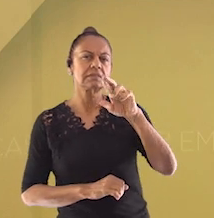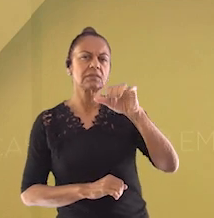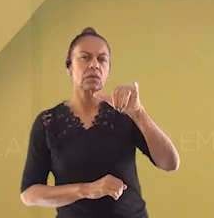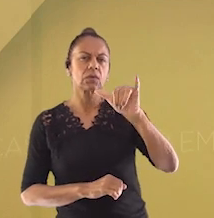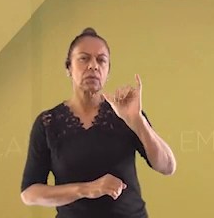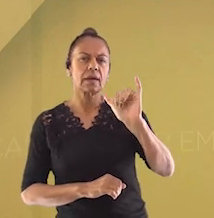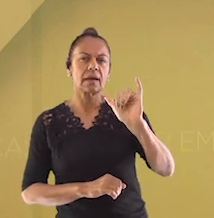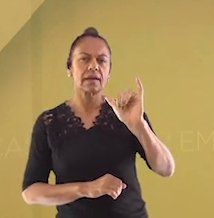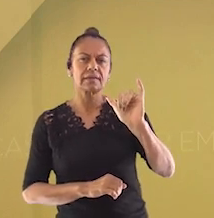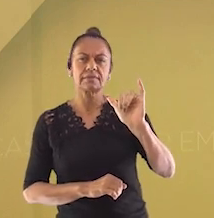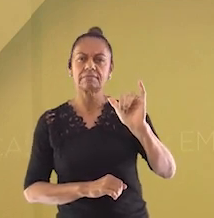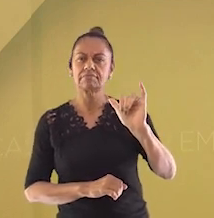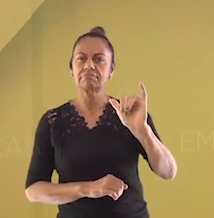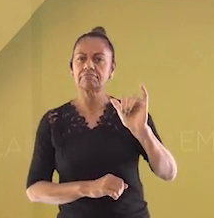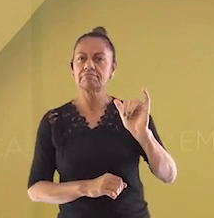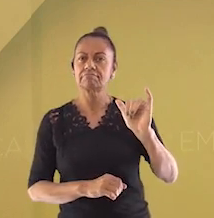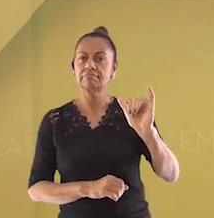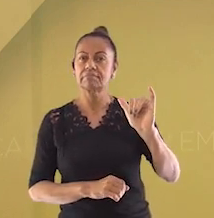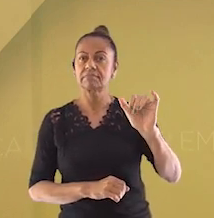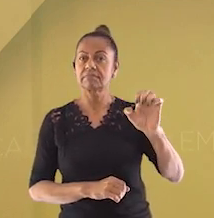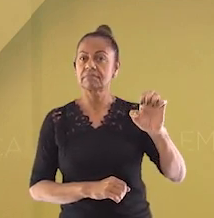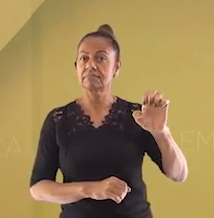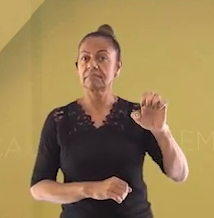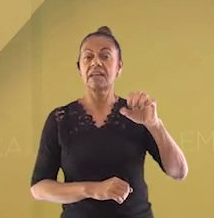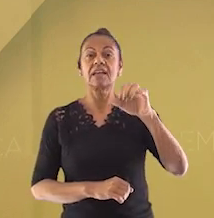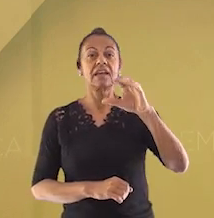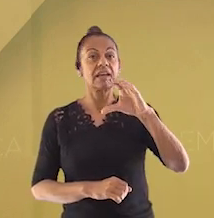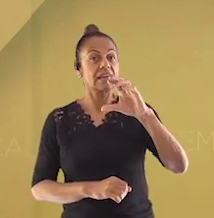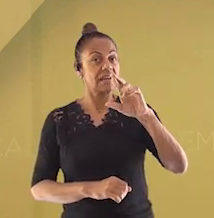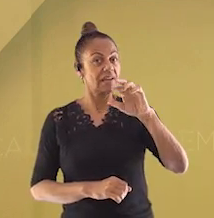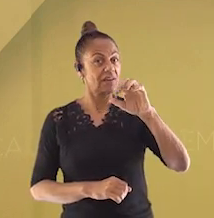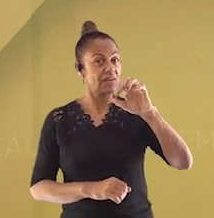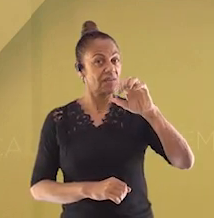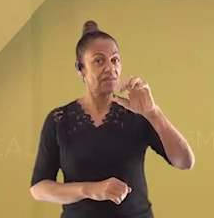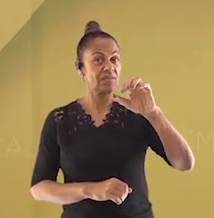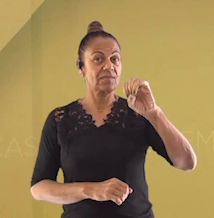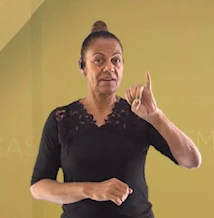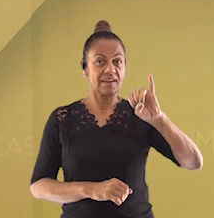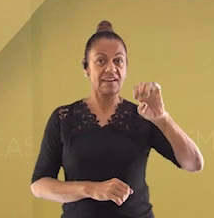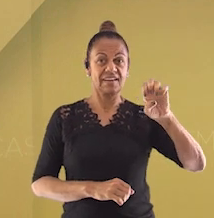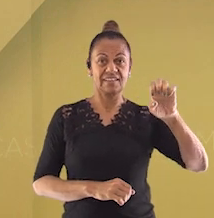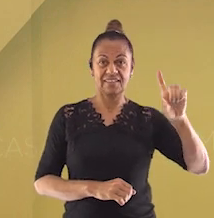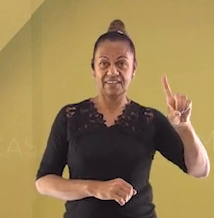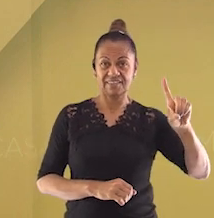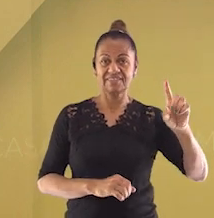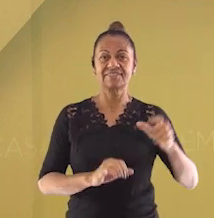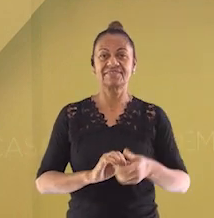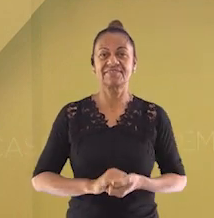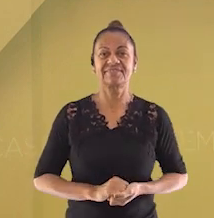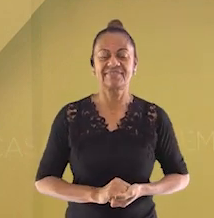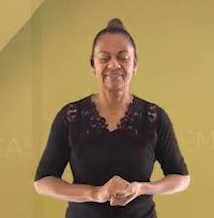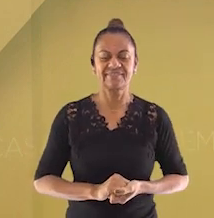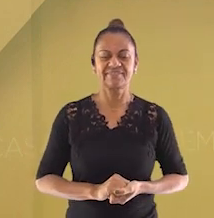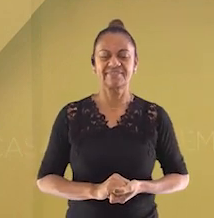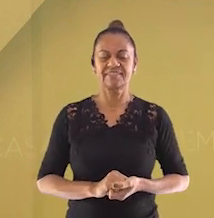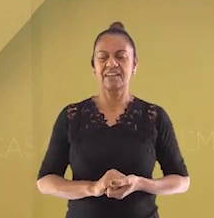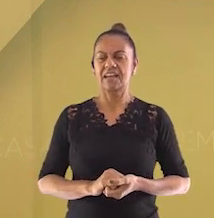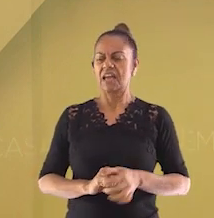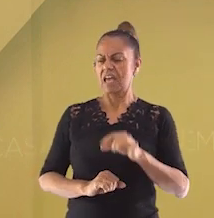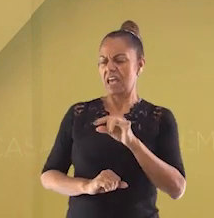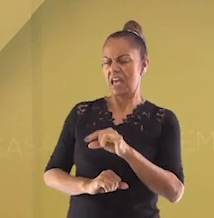assistindo ao filme O mês foi o mesmo cheio foi de felicidade porque ele se casaram